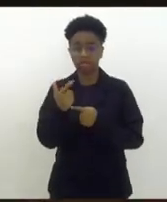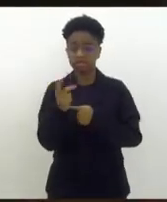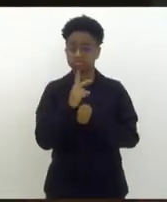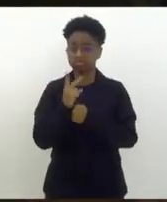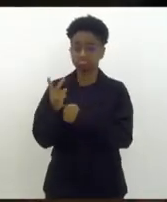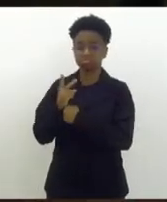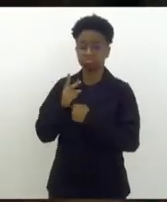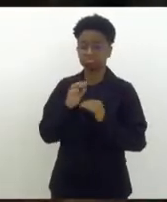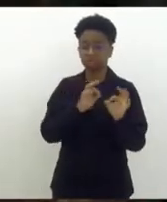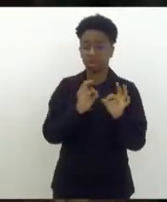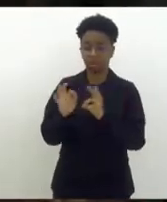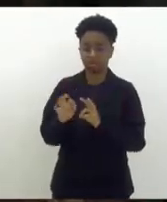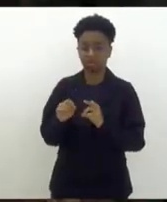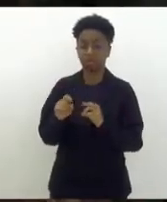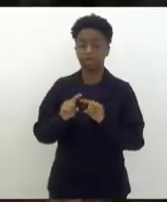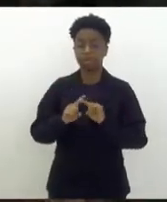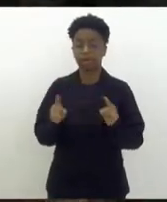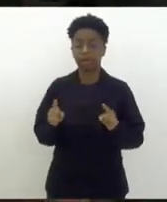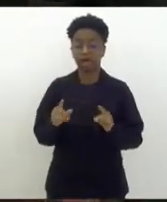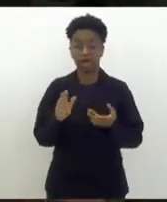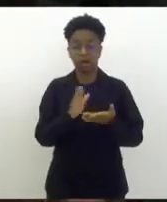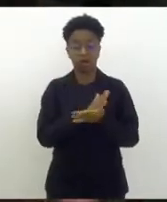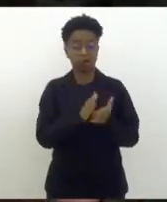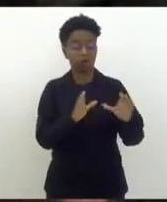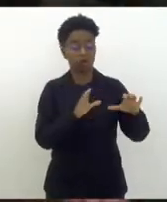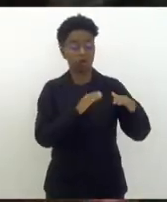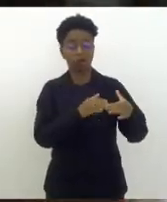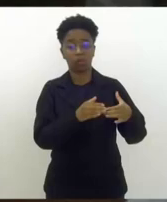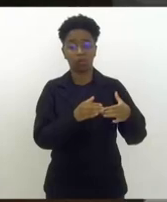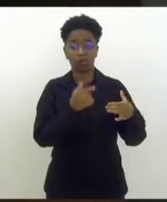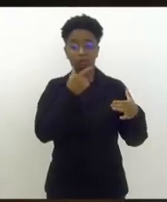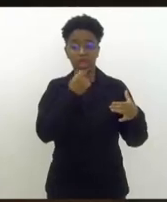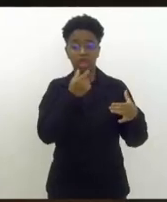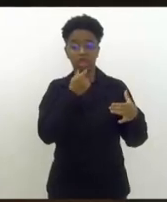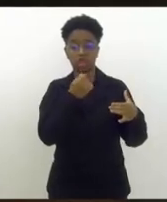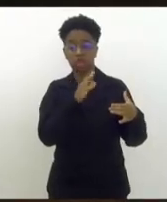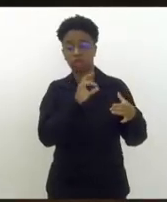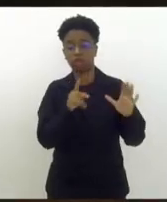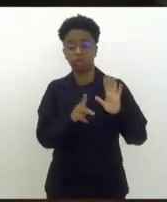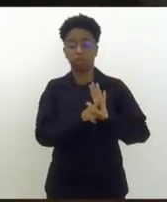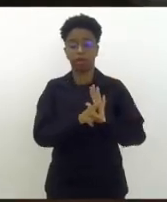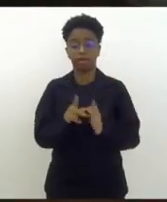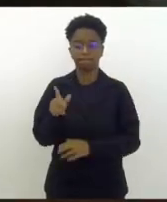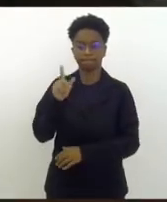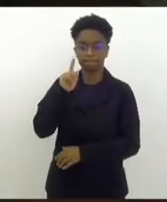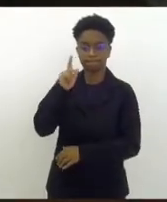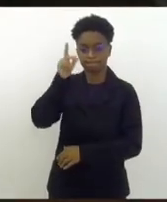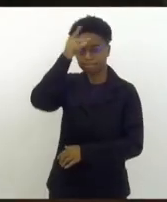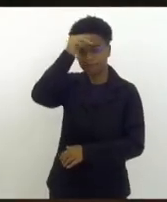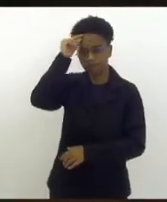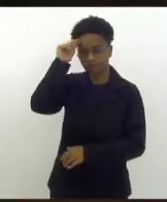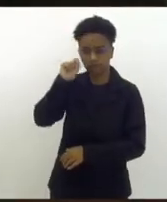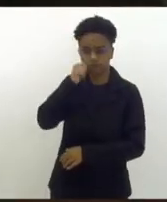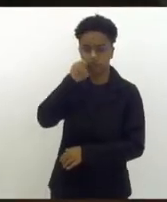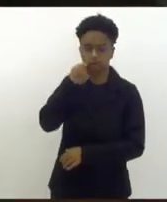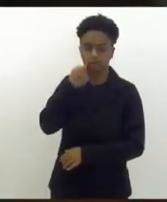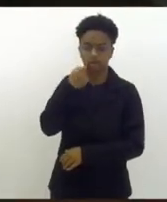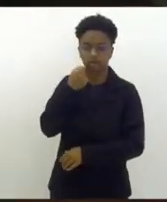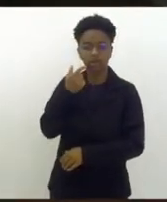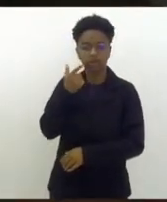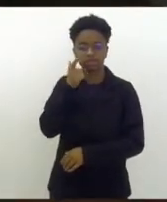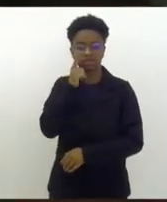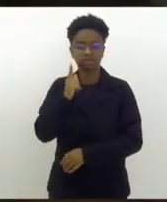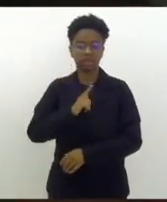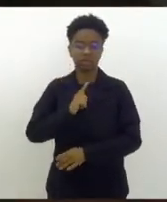jurídica enquanto meia dúzia de apaniguados meninos do prefeito Eduardo Paes estão ali ganhando